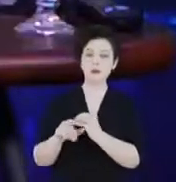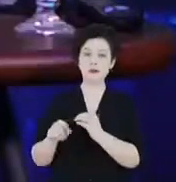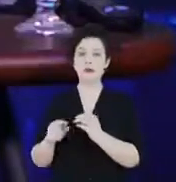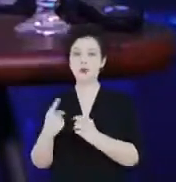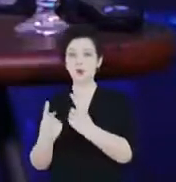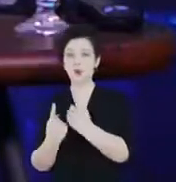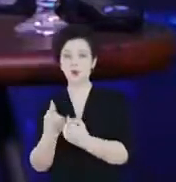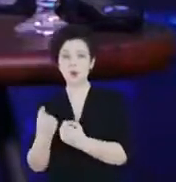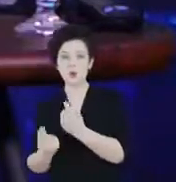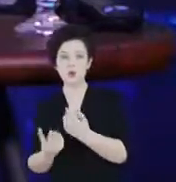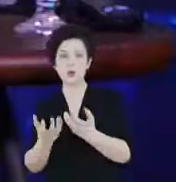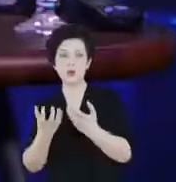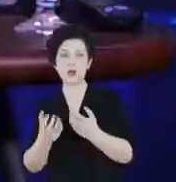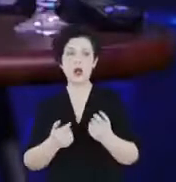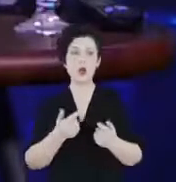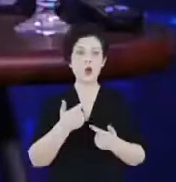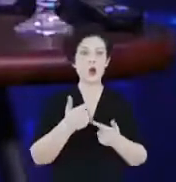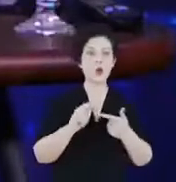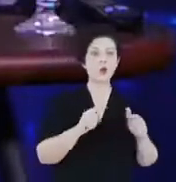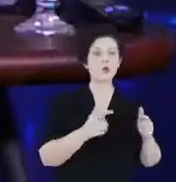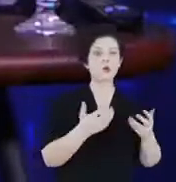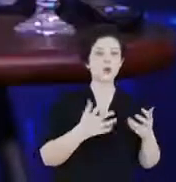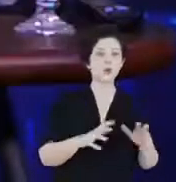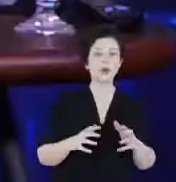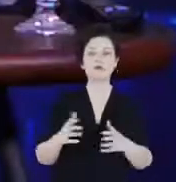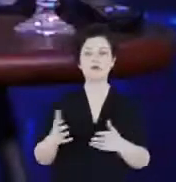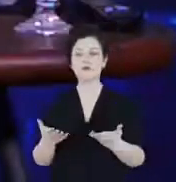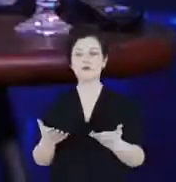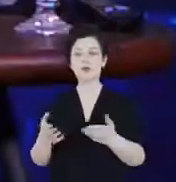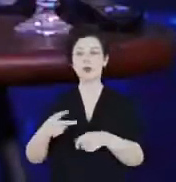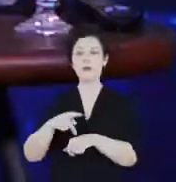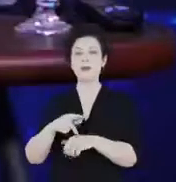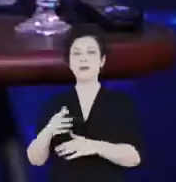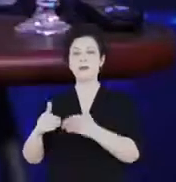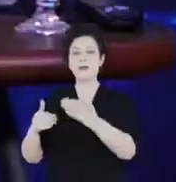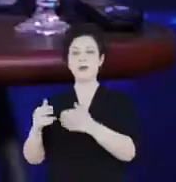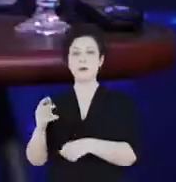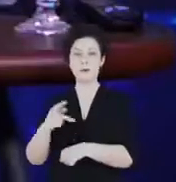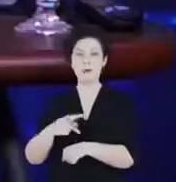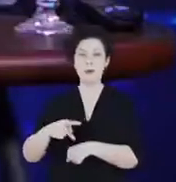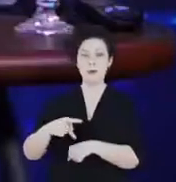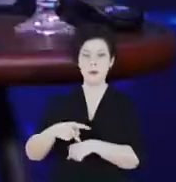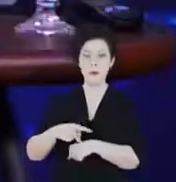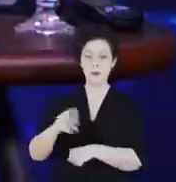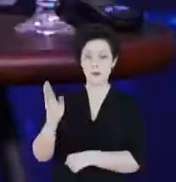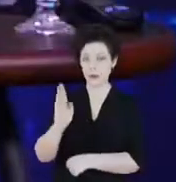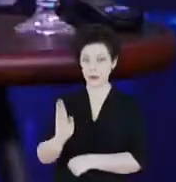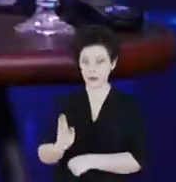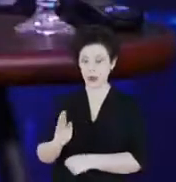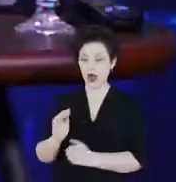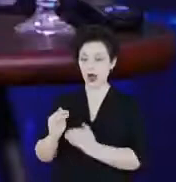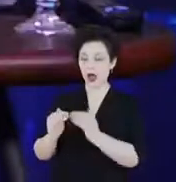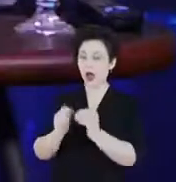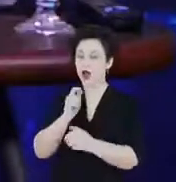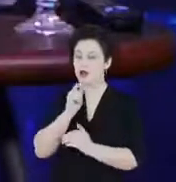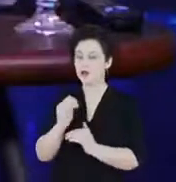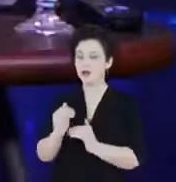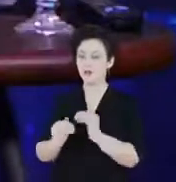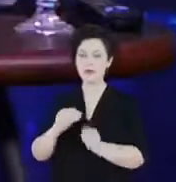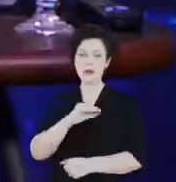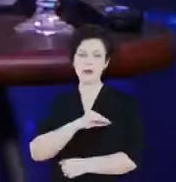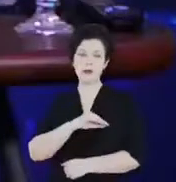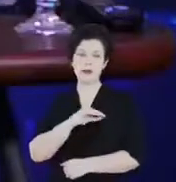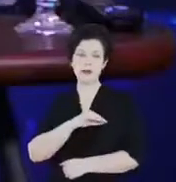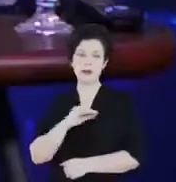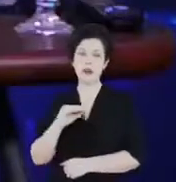países desenvolvidos e os países em desenvolvimento. O Brasil é um país em desenvolvimento, uma renda per capita